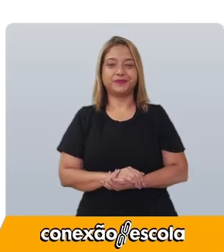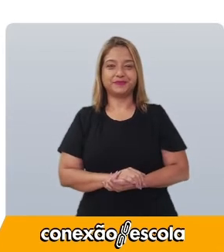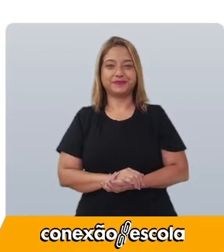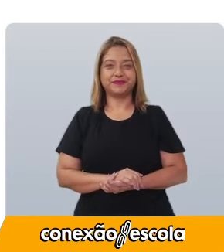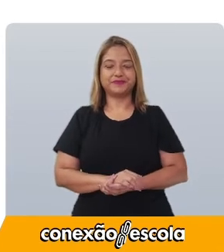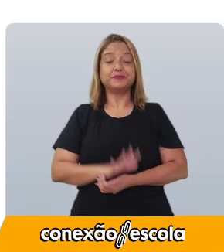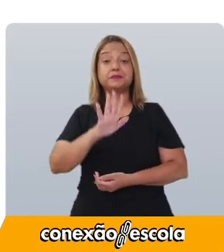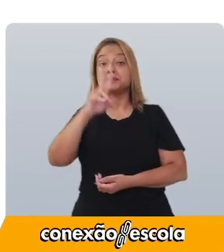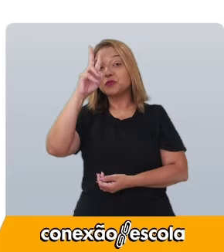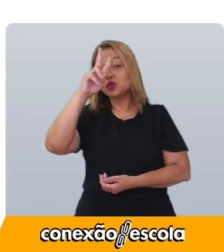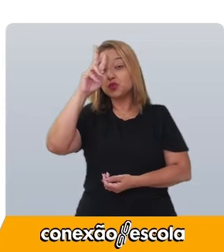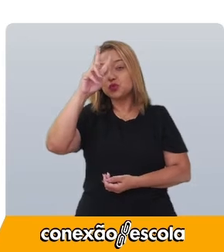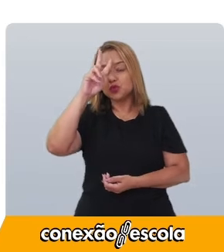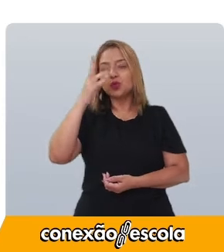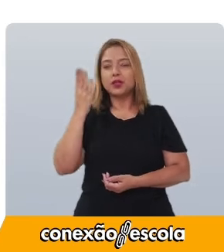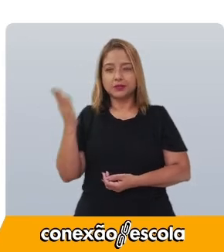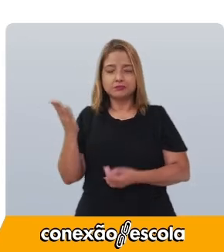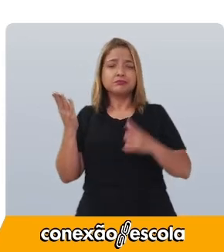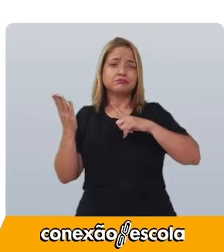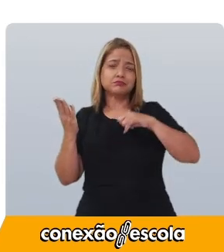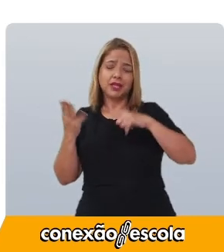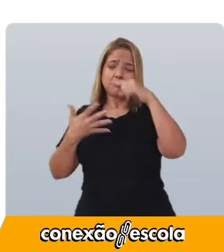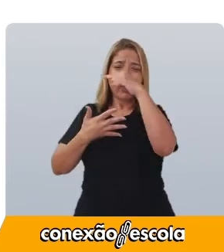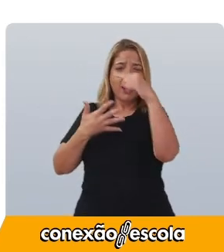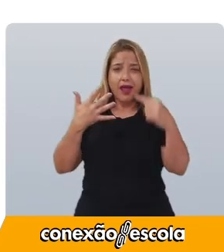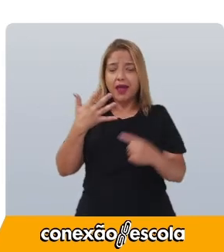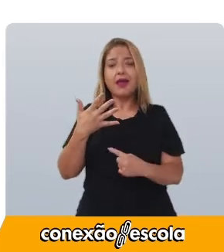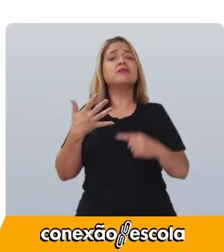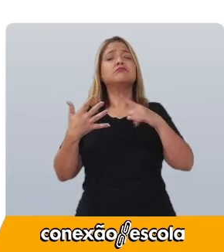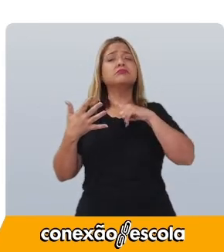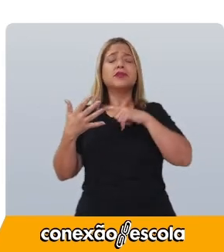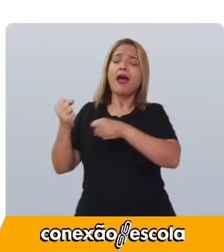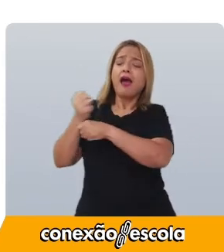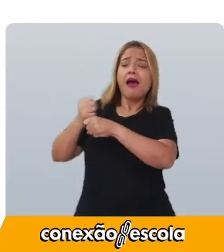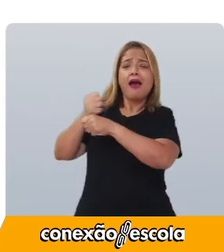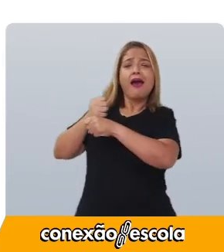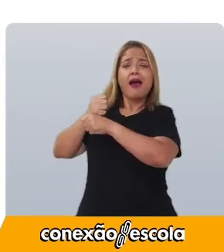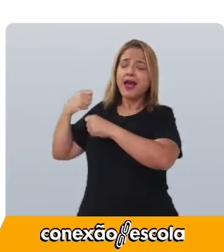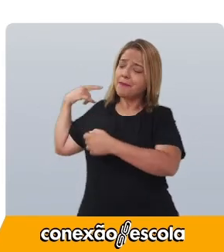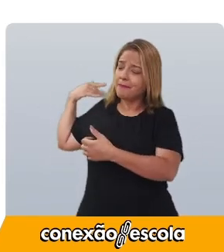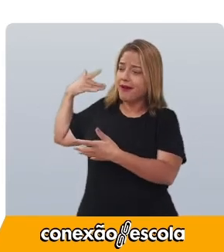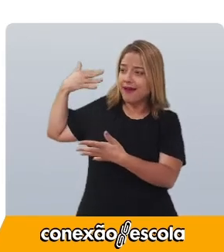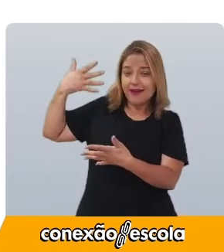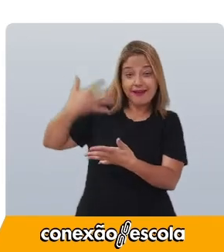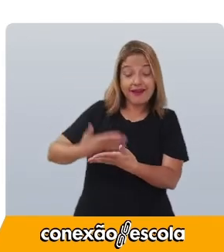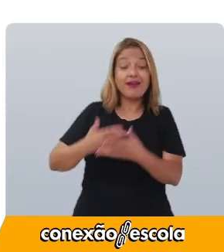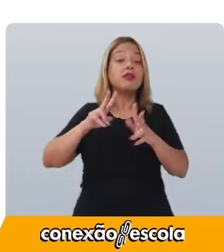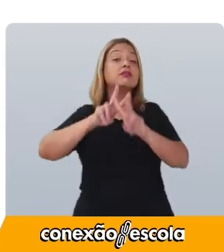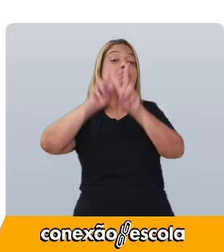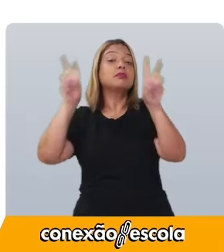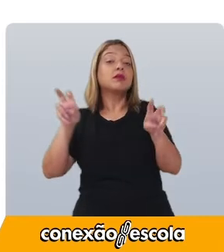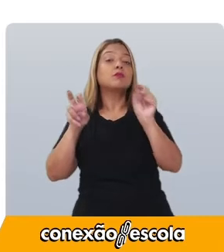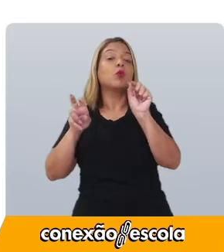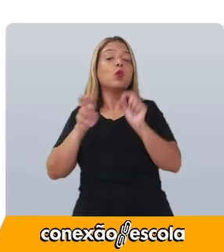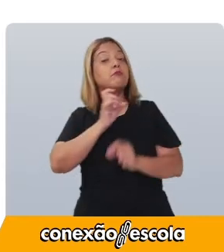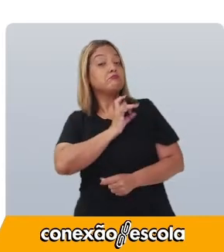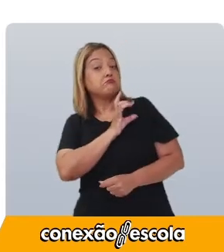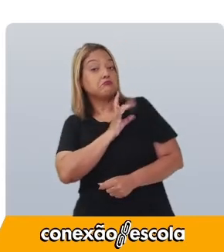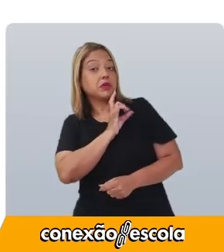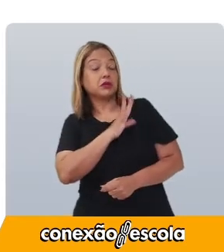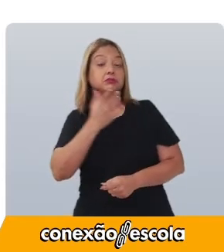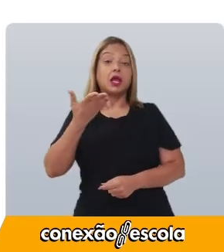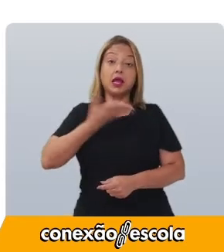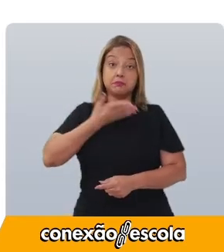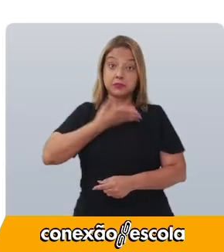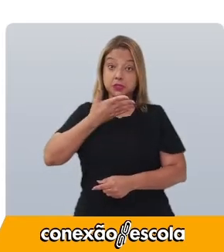As histórias clássicas sobrevivem ao tempo. Tratam de temas como medo,